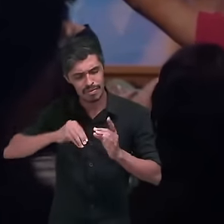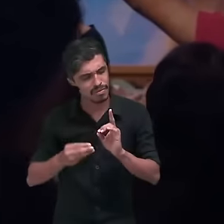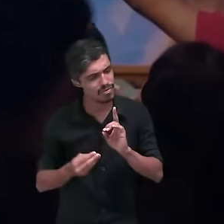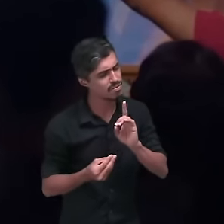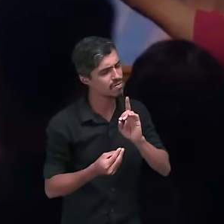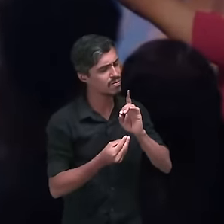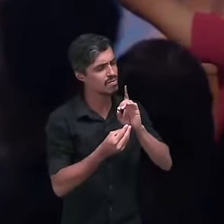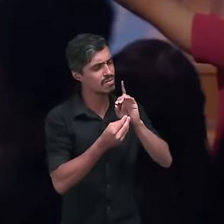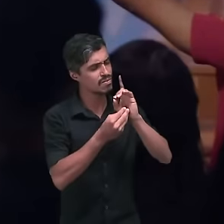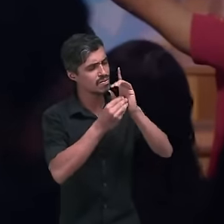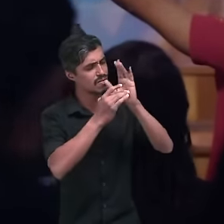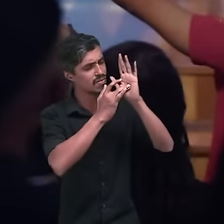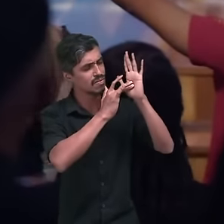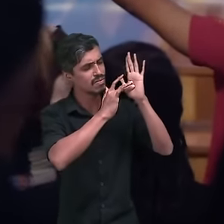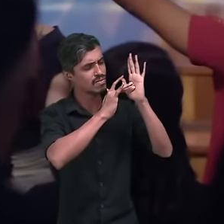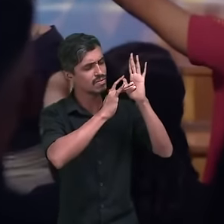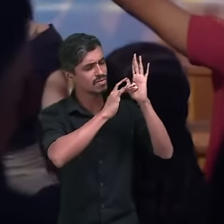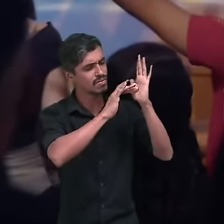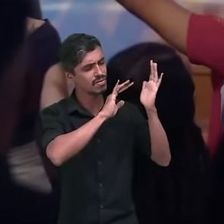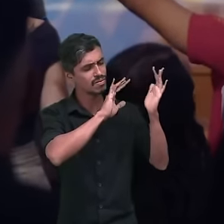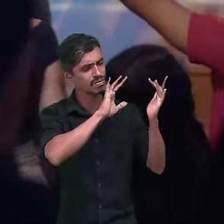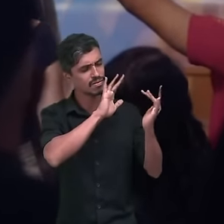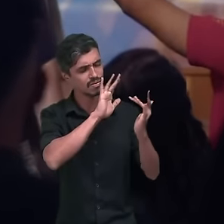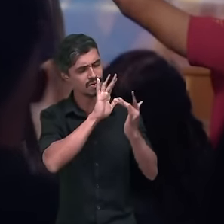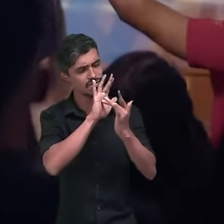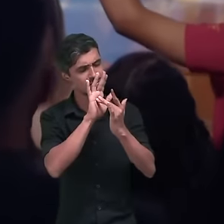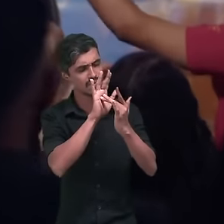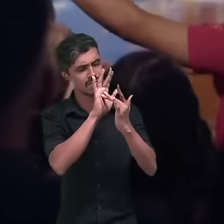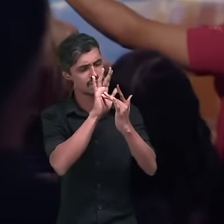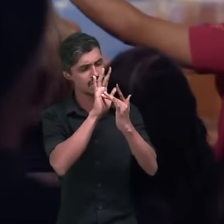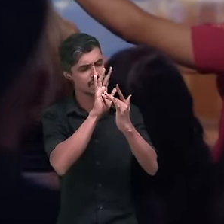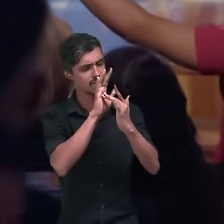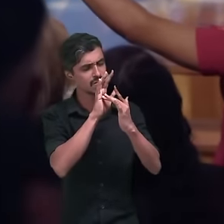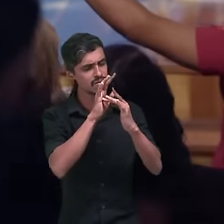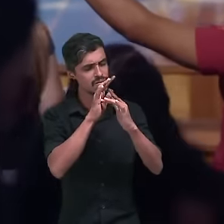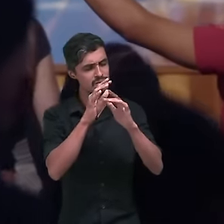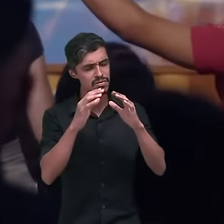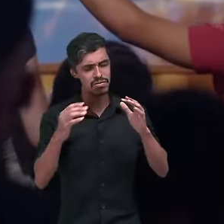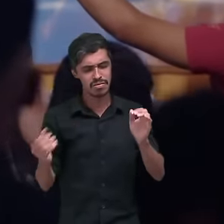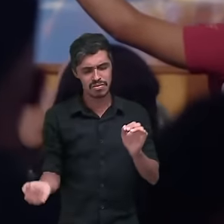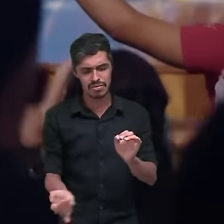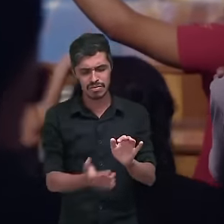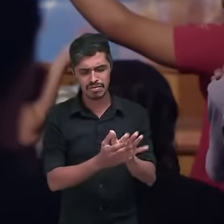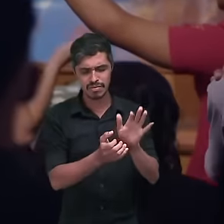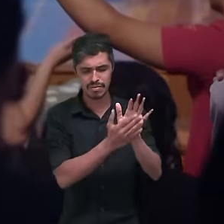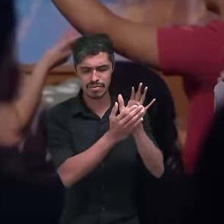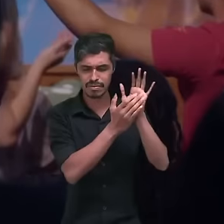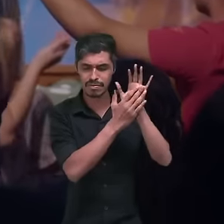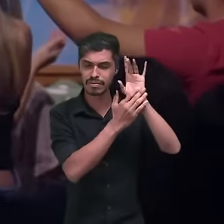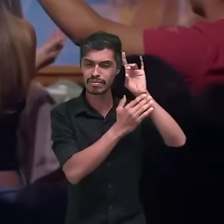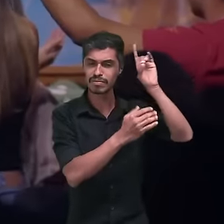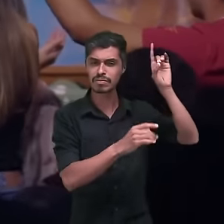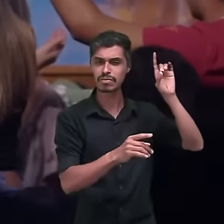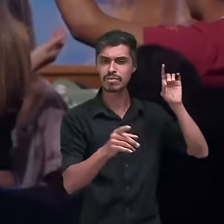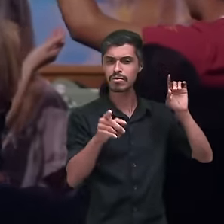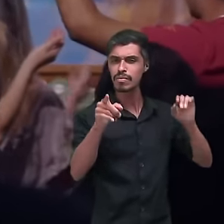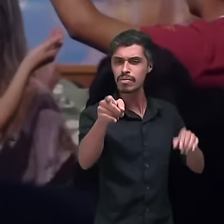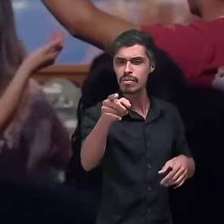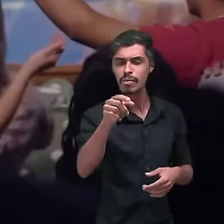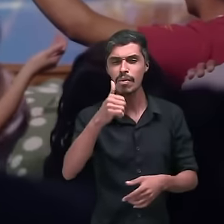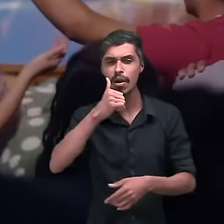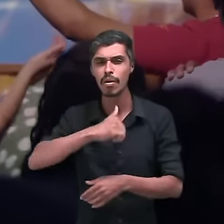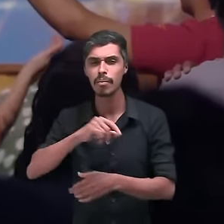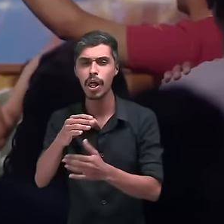vencer. Jesus. E através de tua vida, toda a tua família vai vencer. Deus vai mudar esse